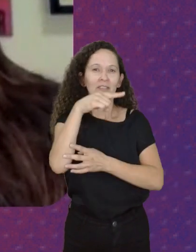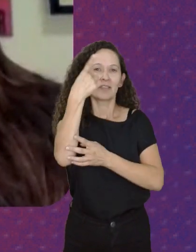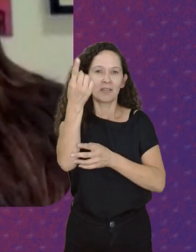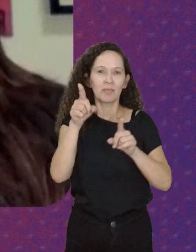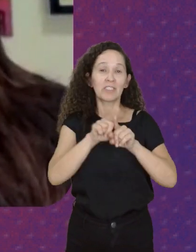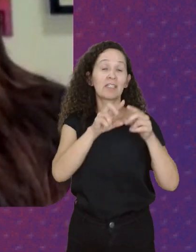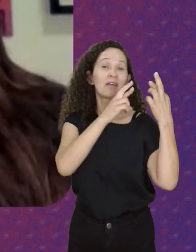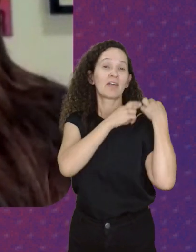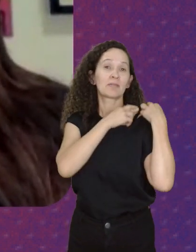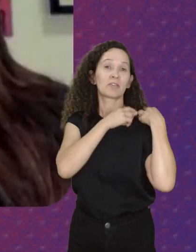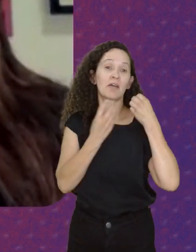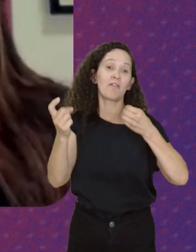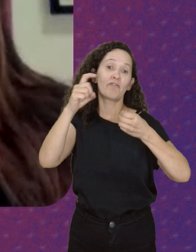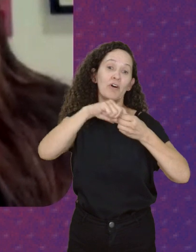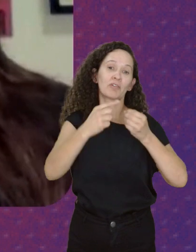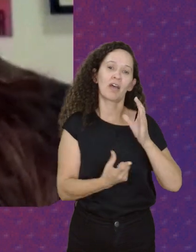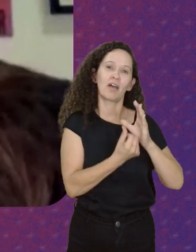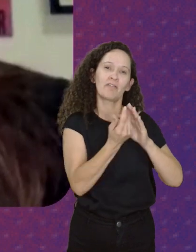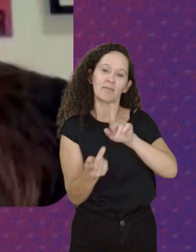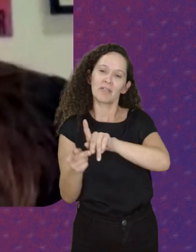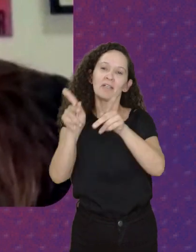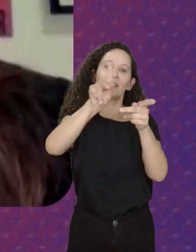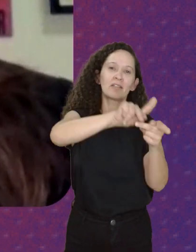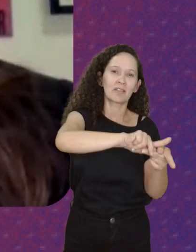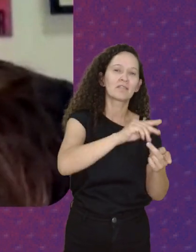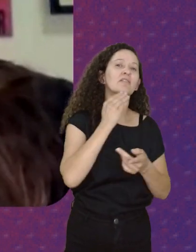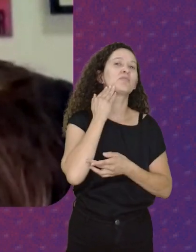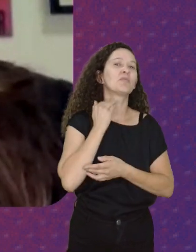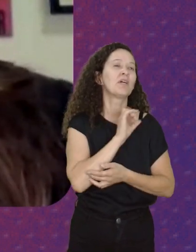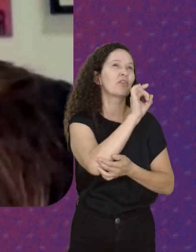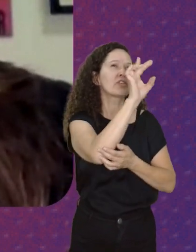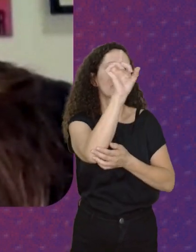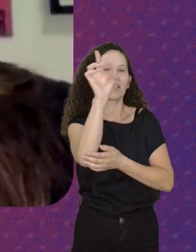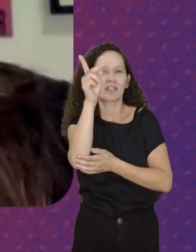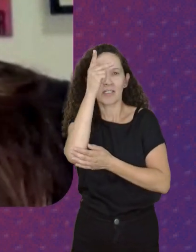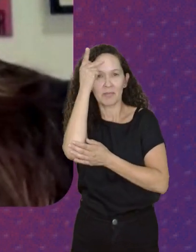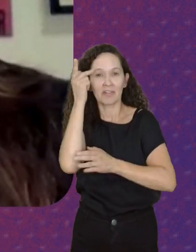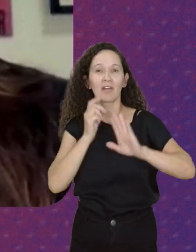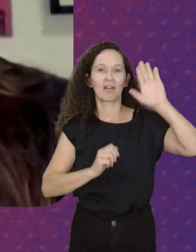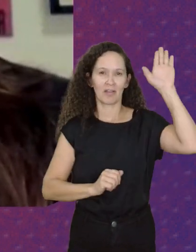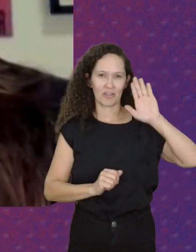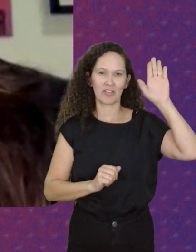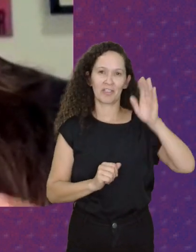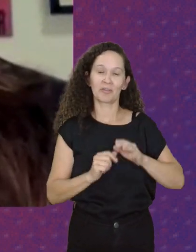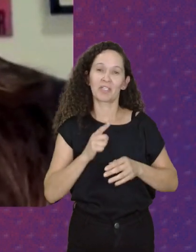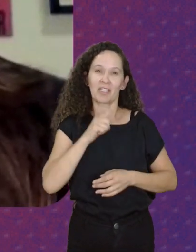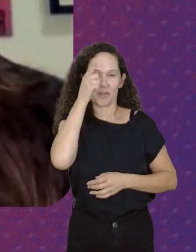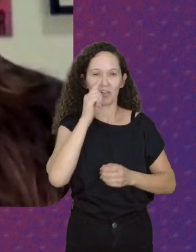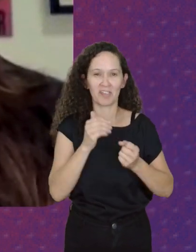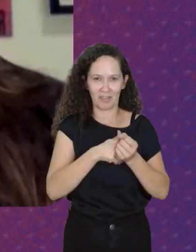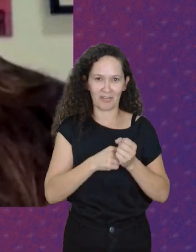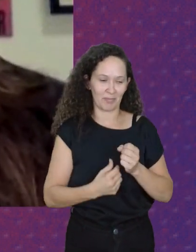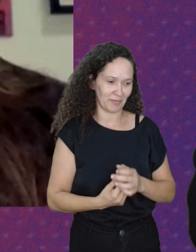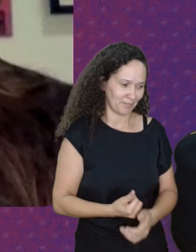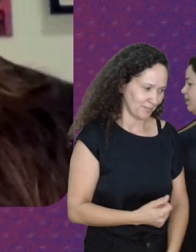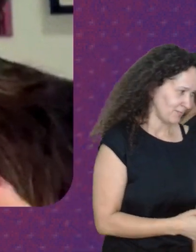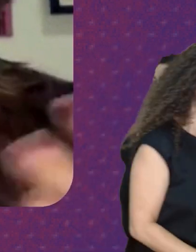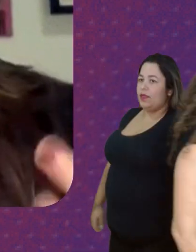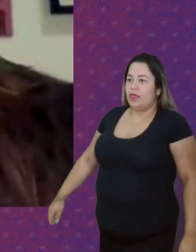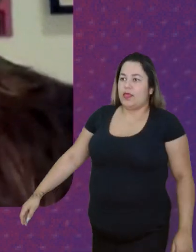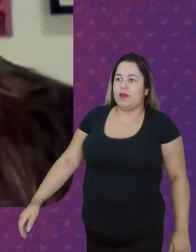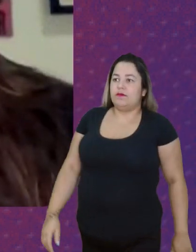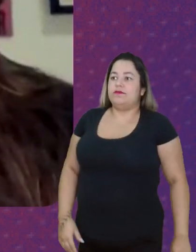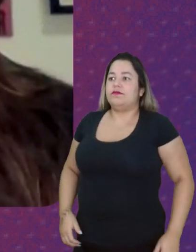ser responsável também para transferir para a conta de campanha da candidata que está ali,